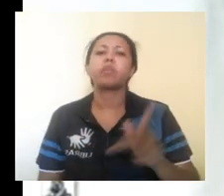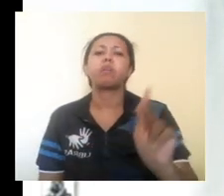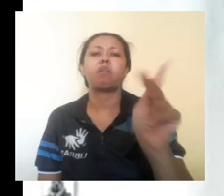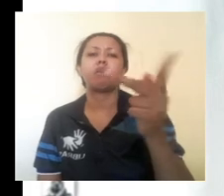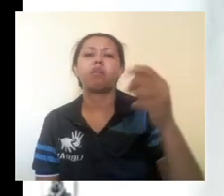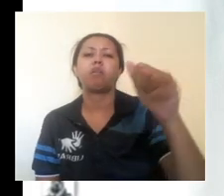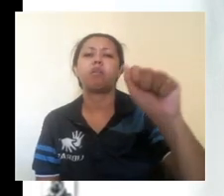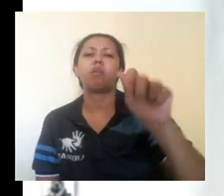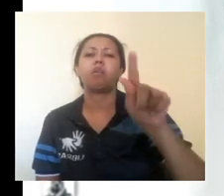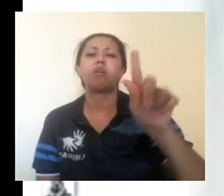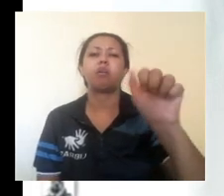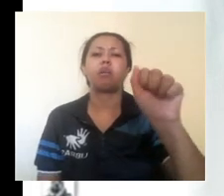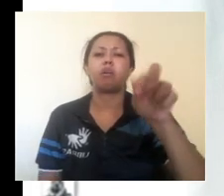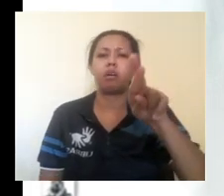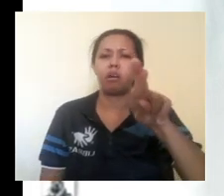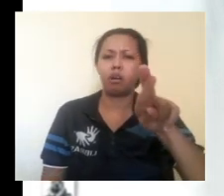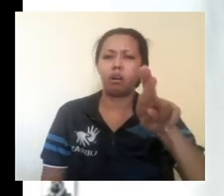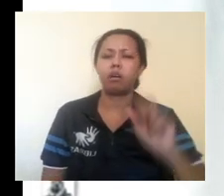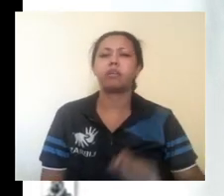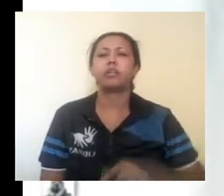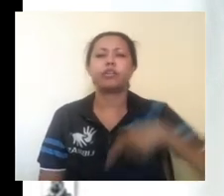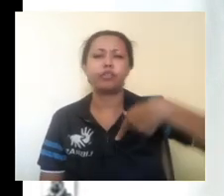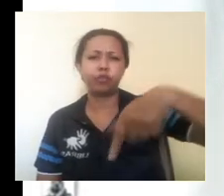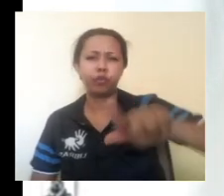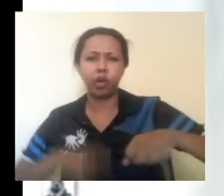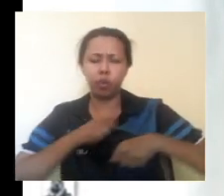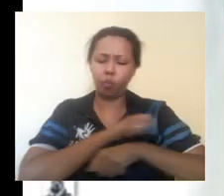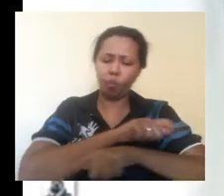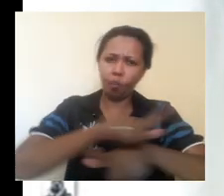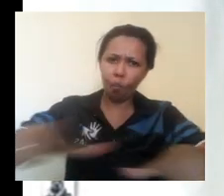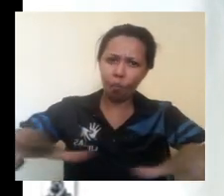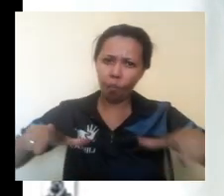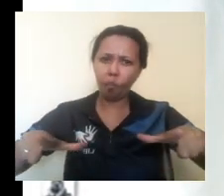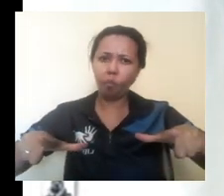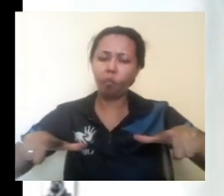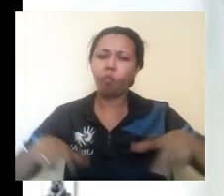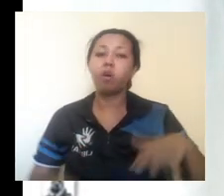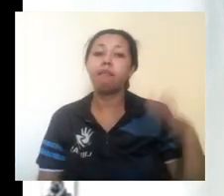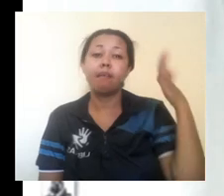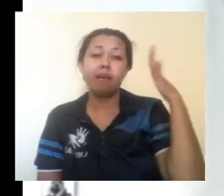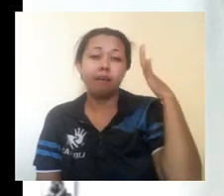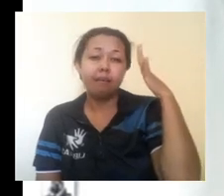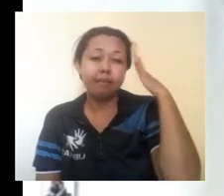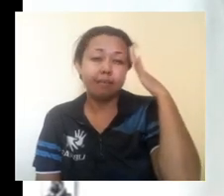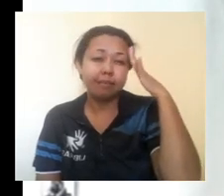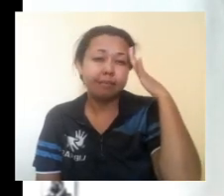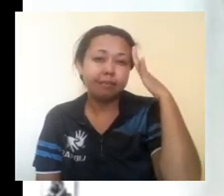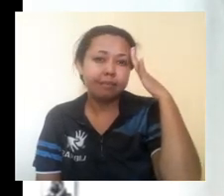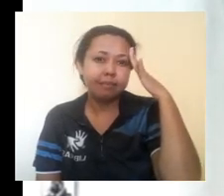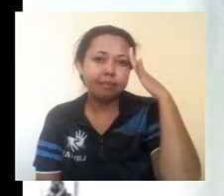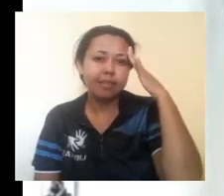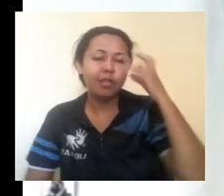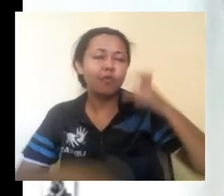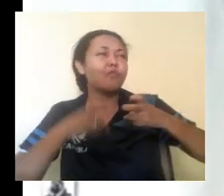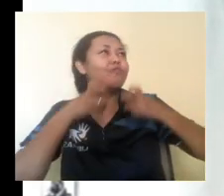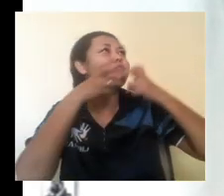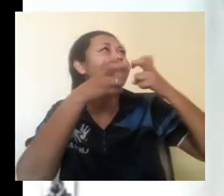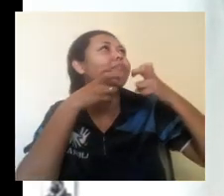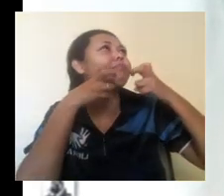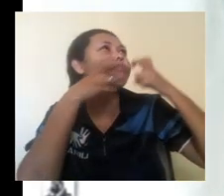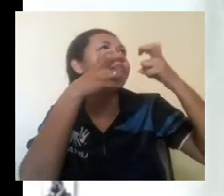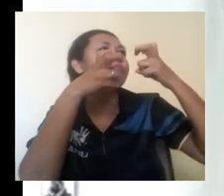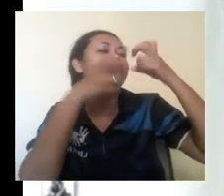Existiu um reconhecimento. Agar reconheceu, né? Ela invocou o nome do Senhor,